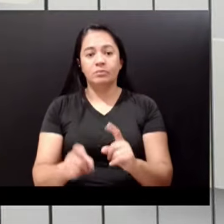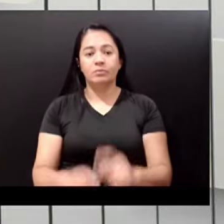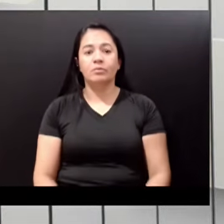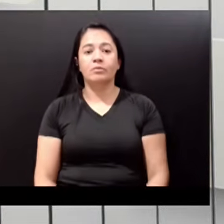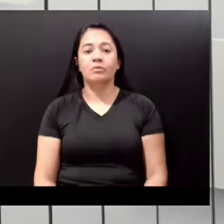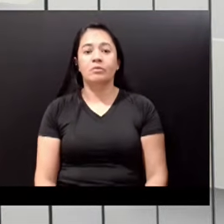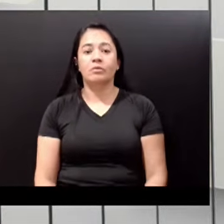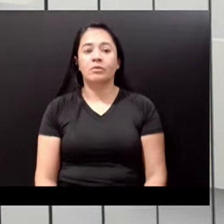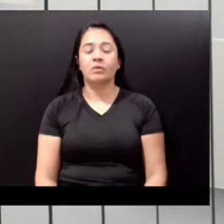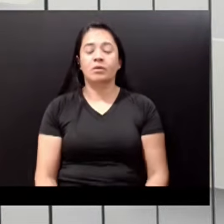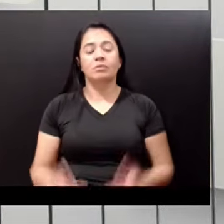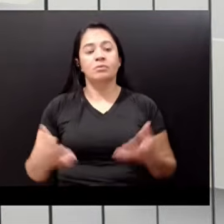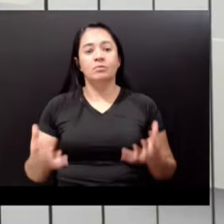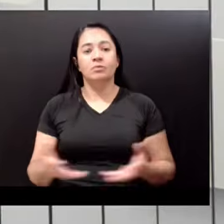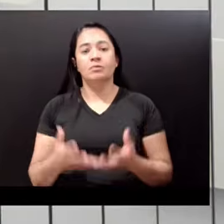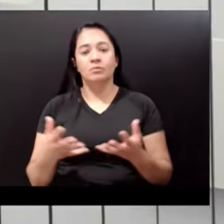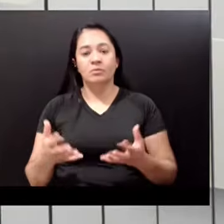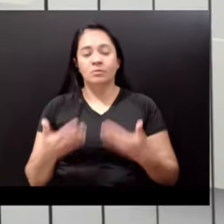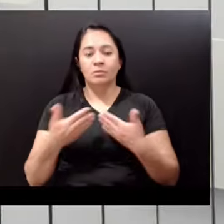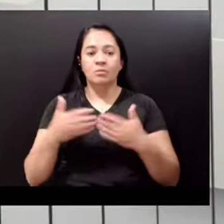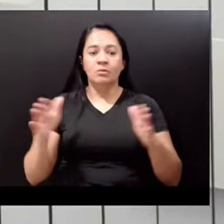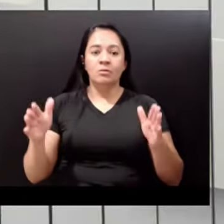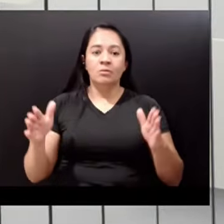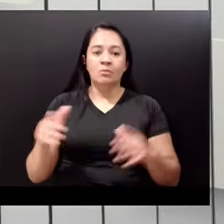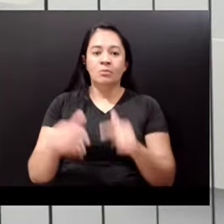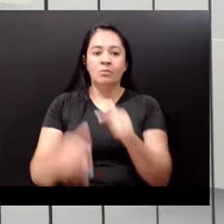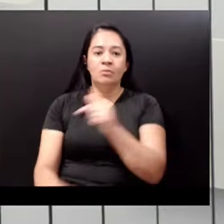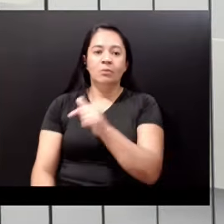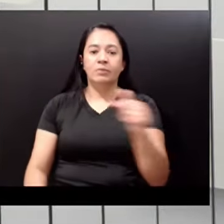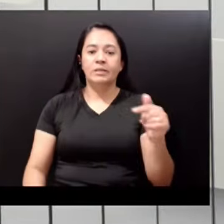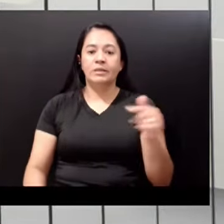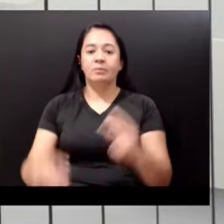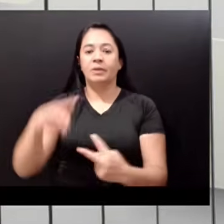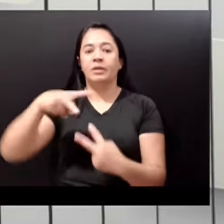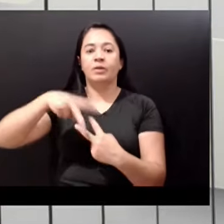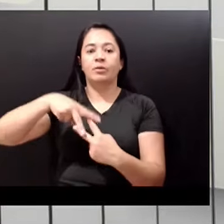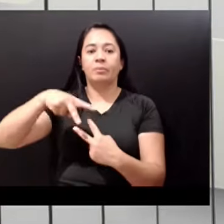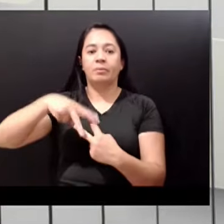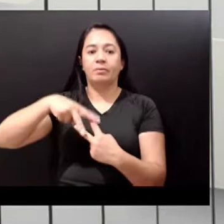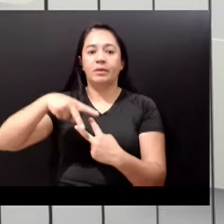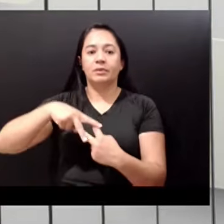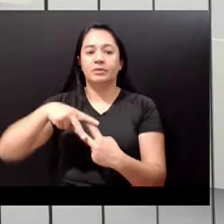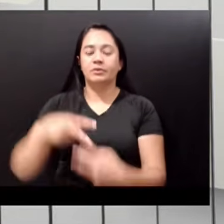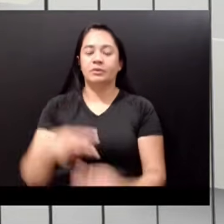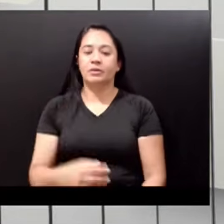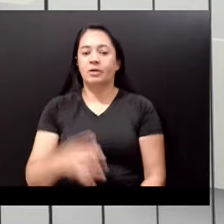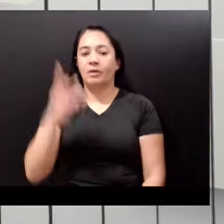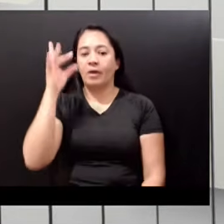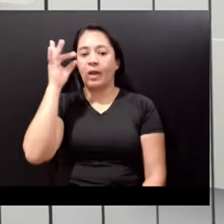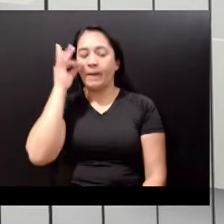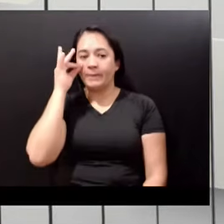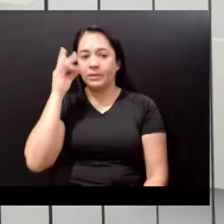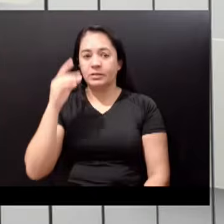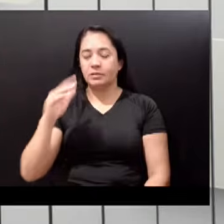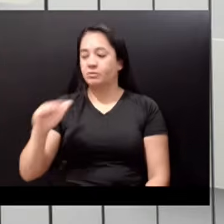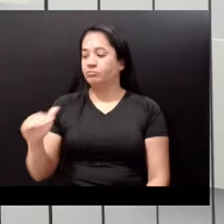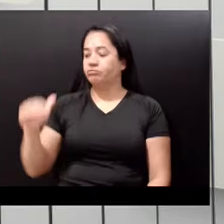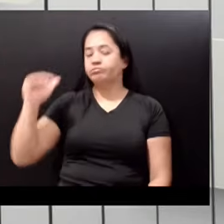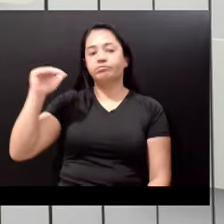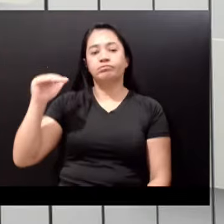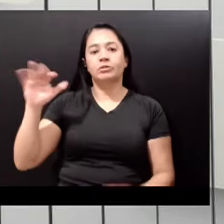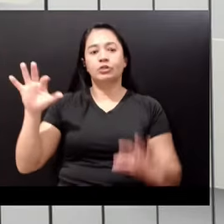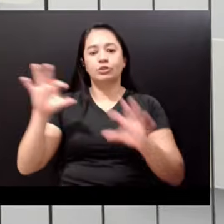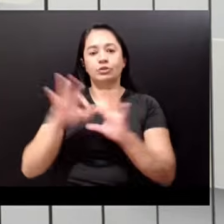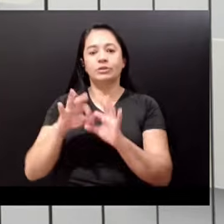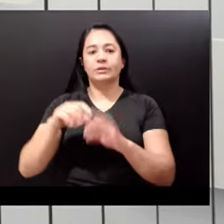promover a abertura da Semana do Maçom com a presença de autoridades ligadas a instituições em Campinas e